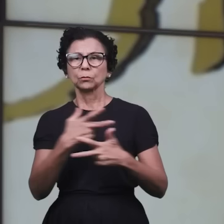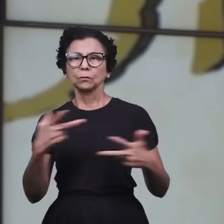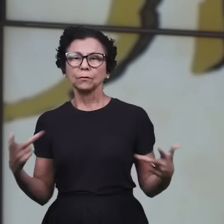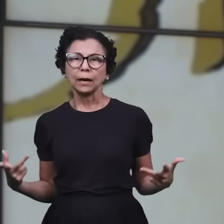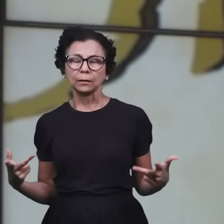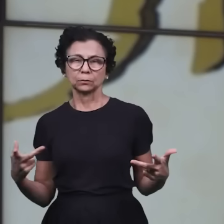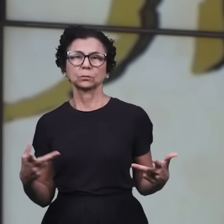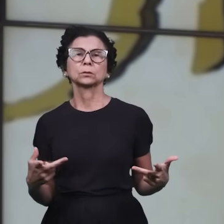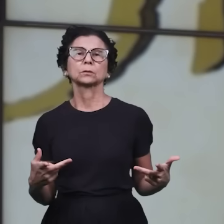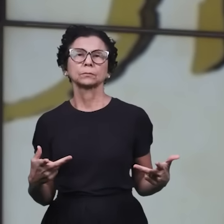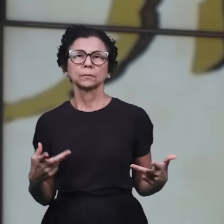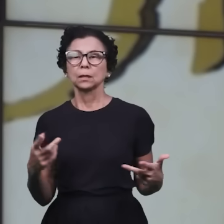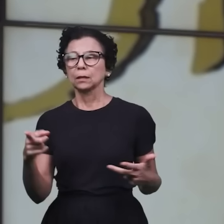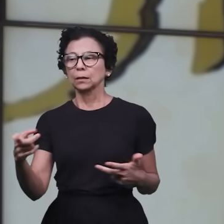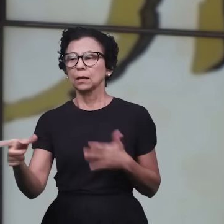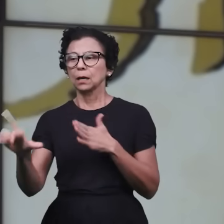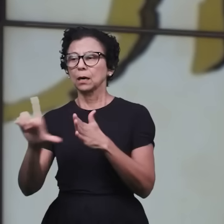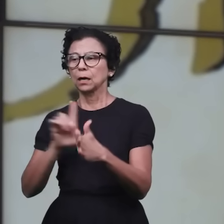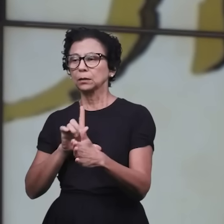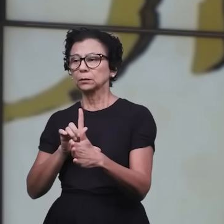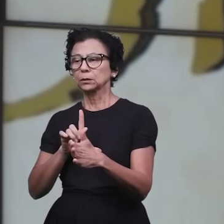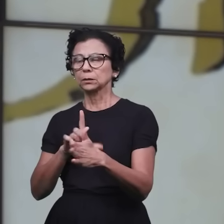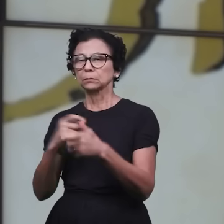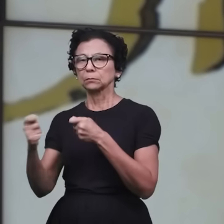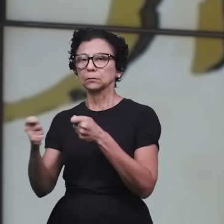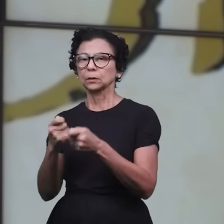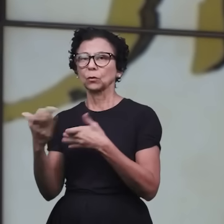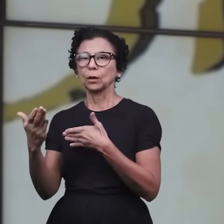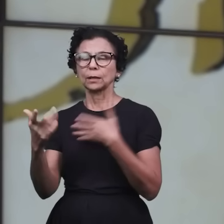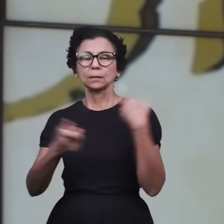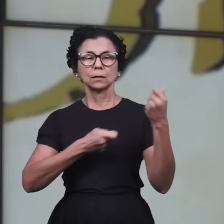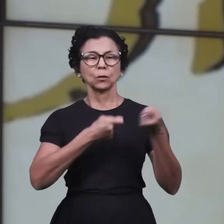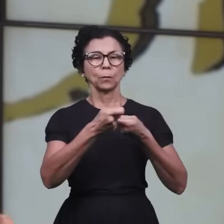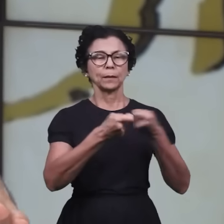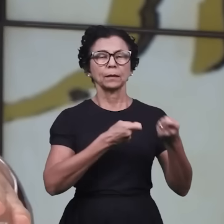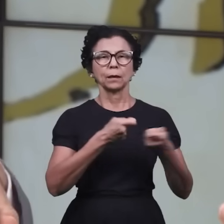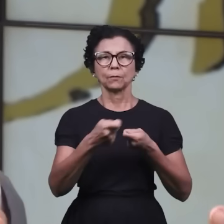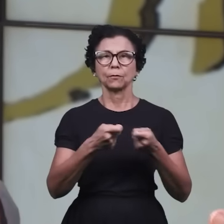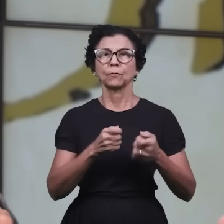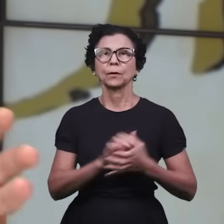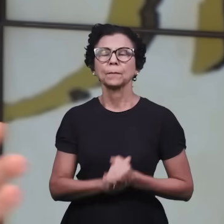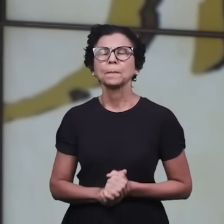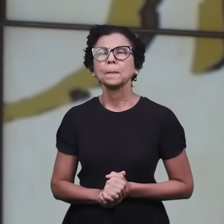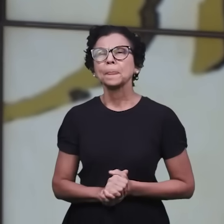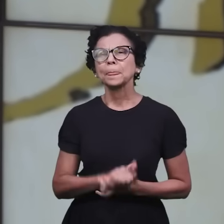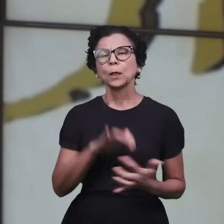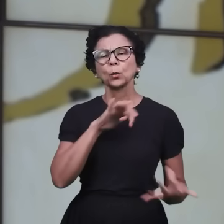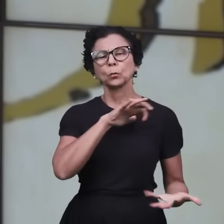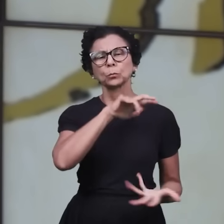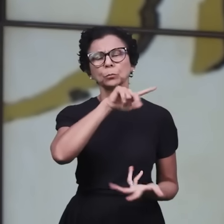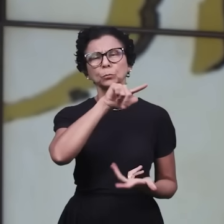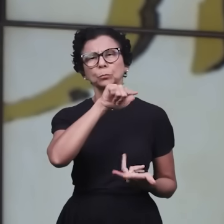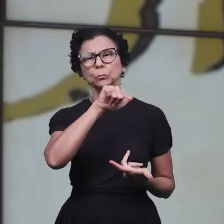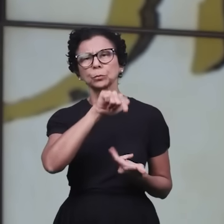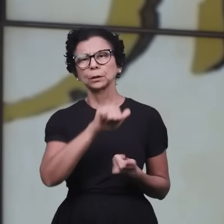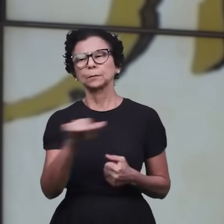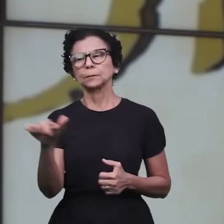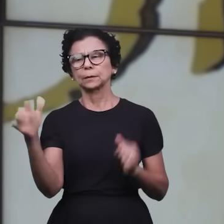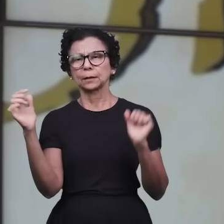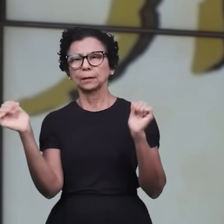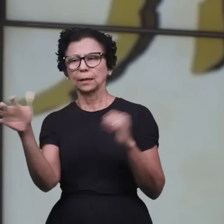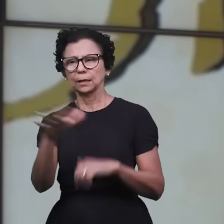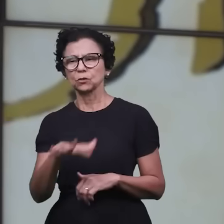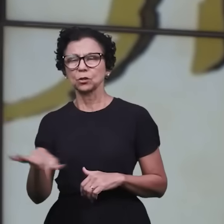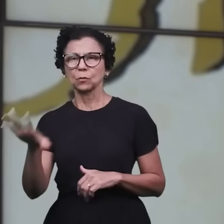ser dominantes. E passou ali a cristianização da Europa. Todo aquele mundo civilizado passou para